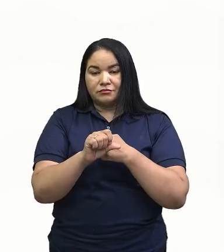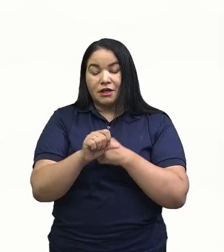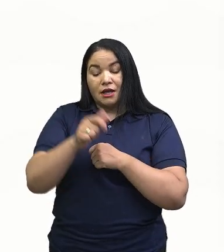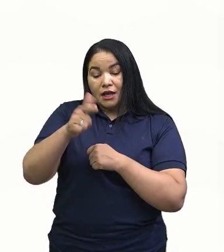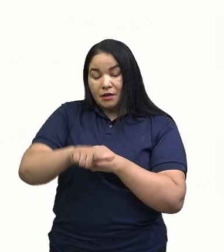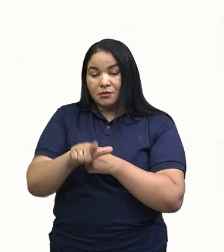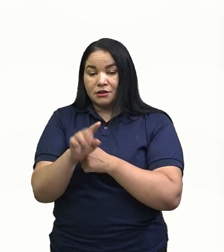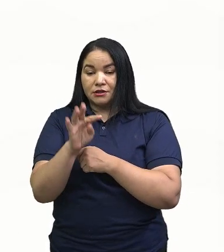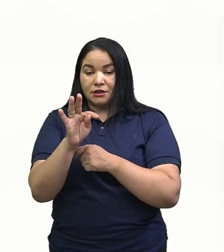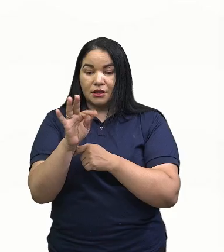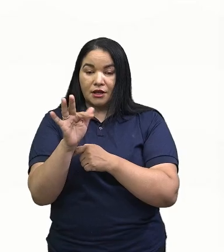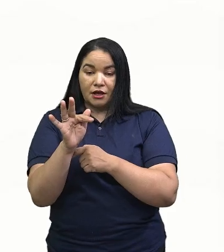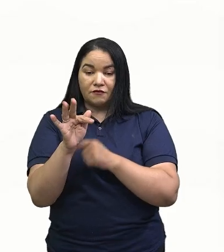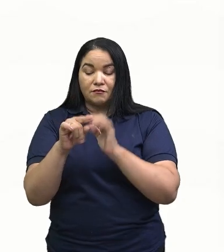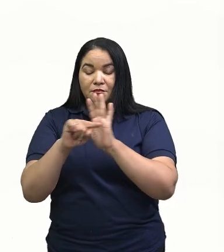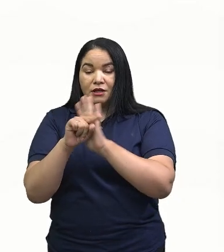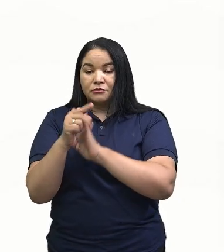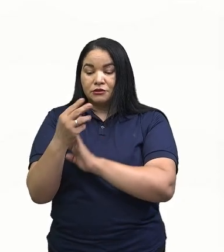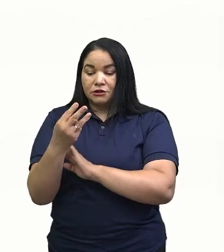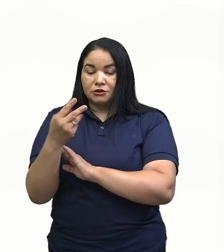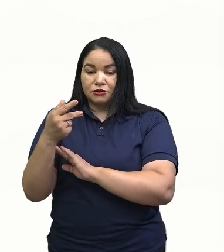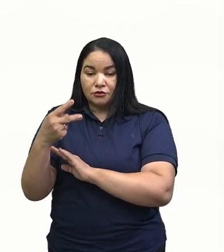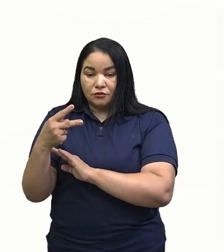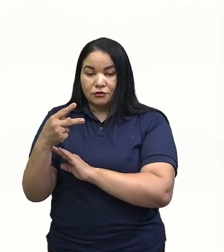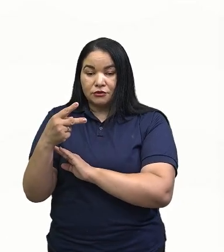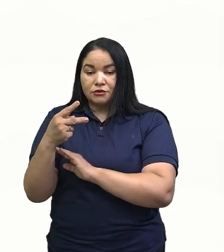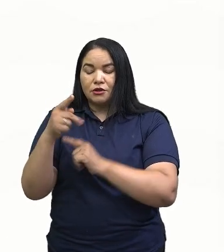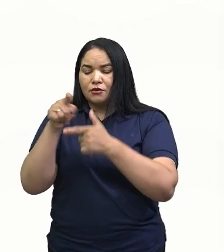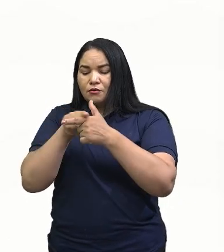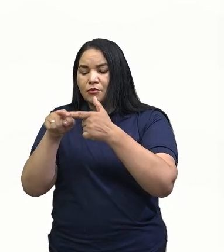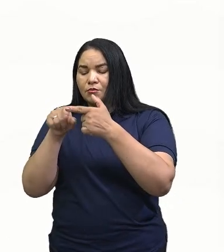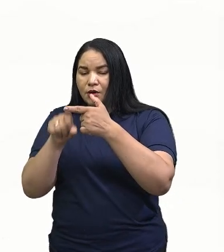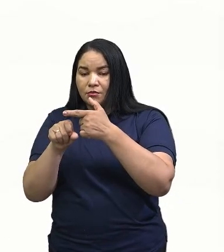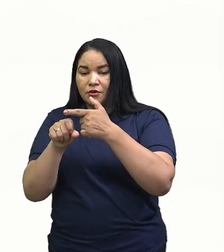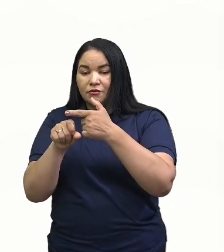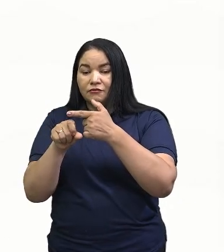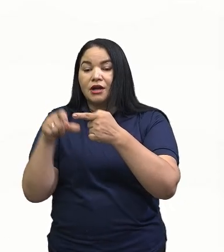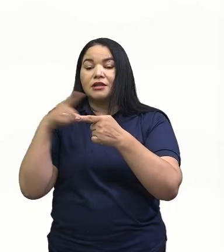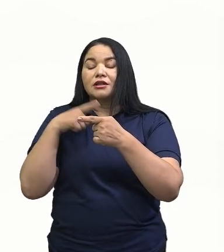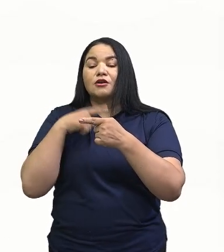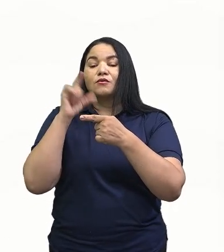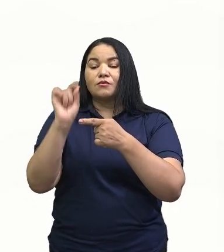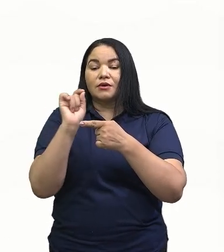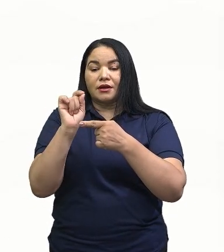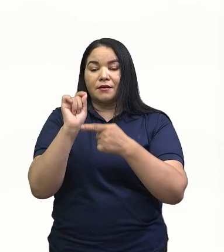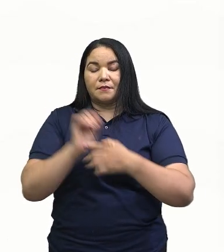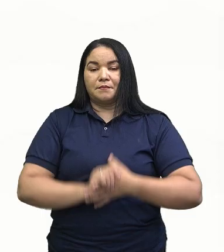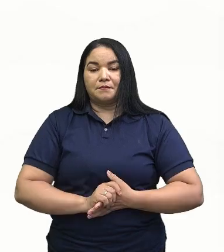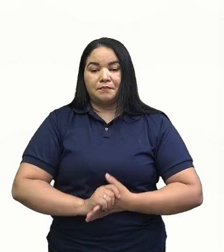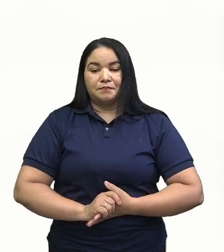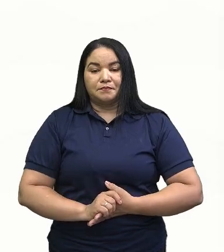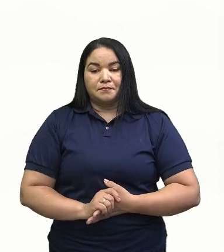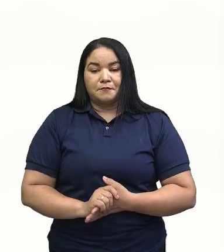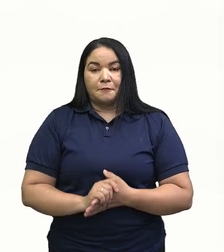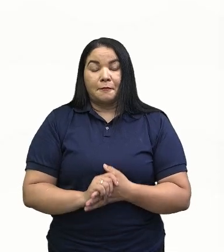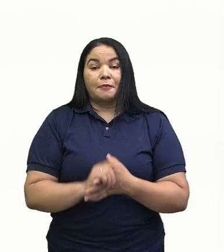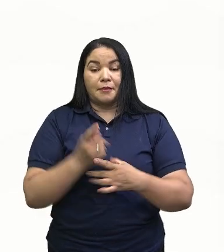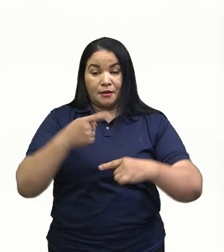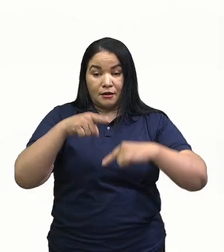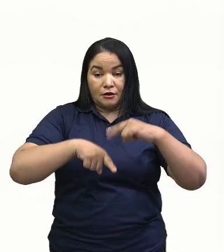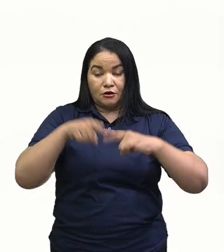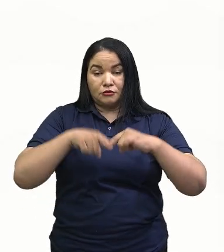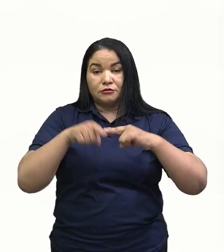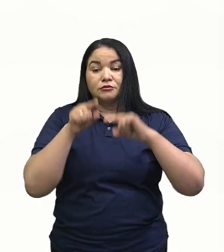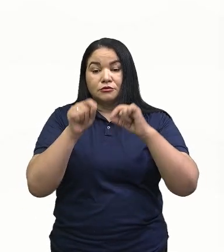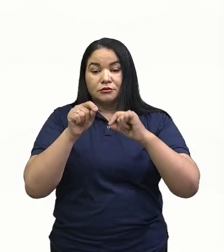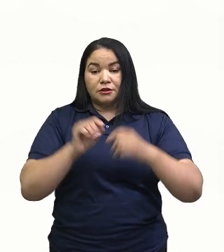repito, TF menos 32 sobre 9. Aí, aqui você tem, ó, o produto dos meios